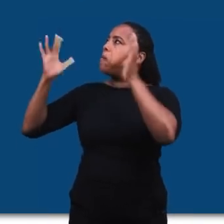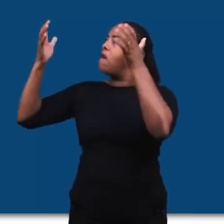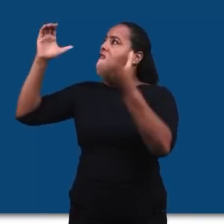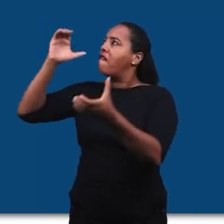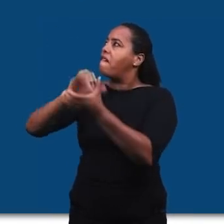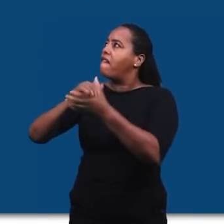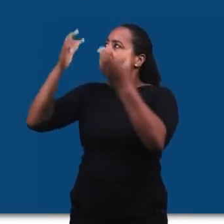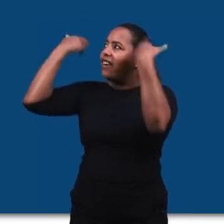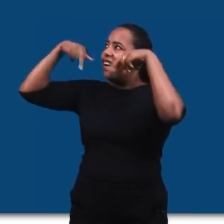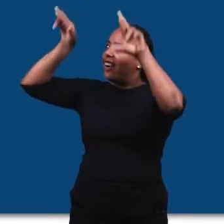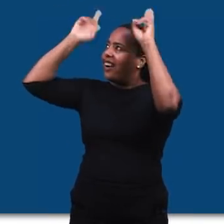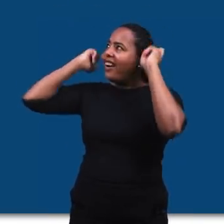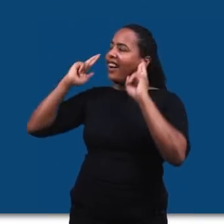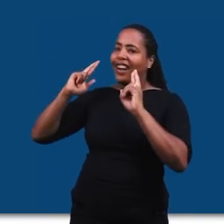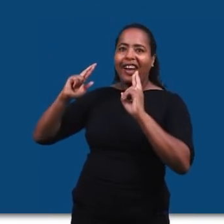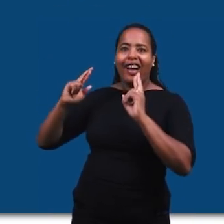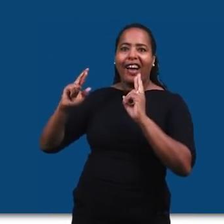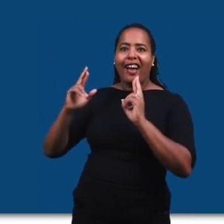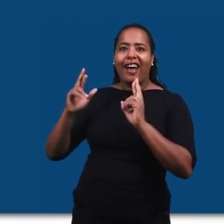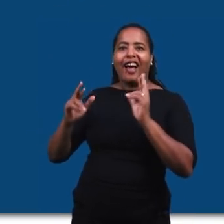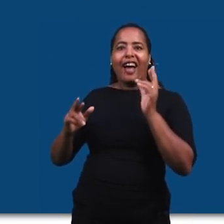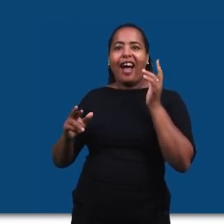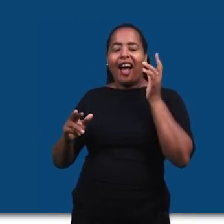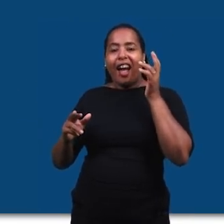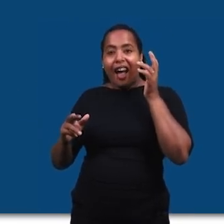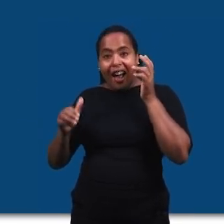e já sua esposa se aprontou.